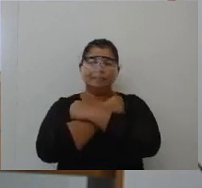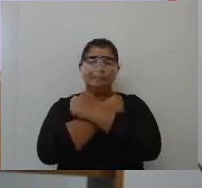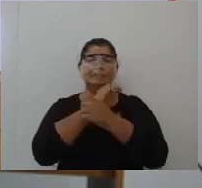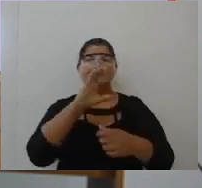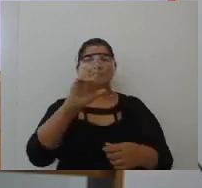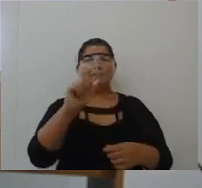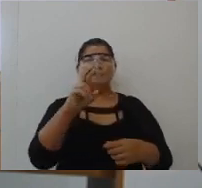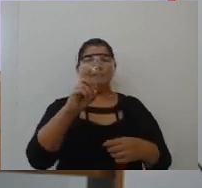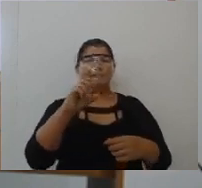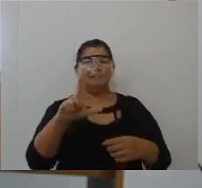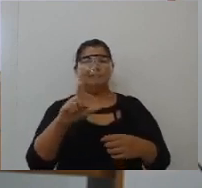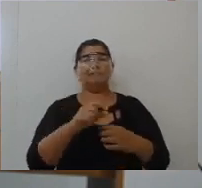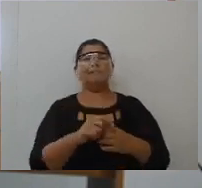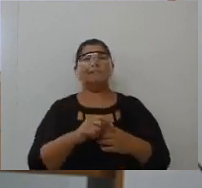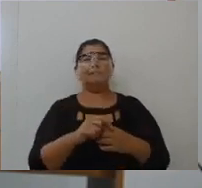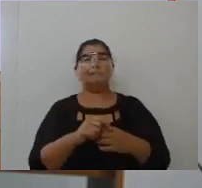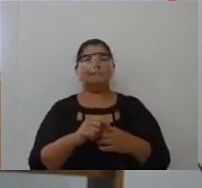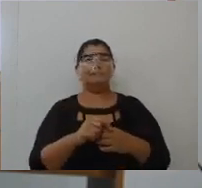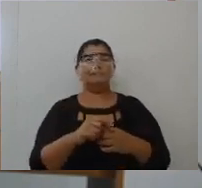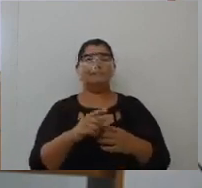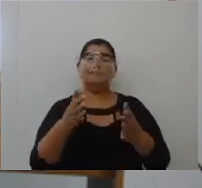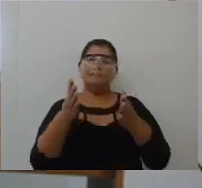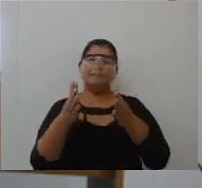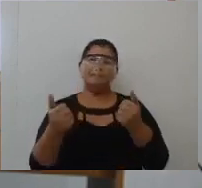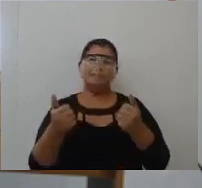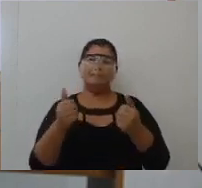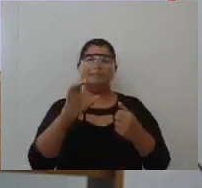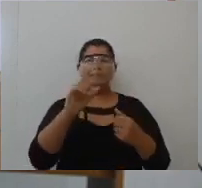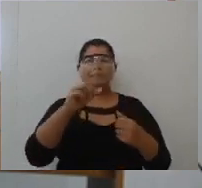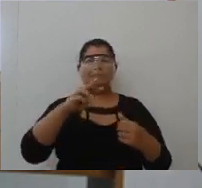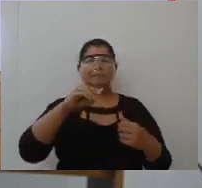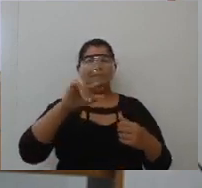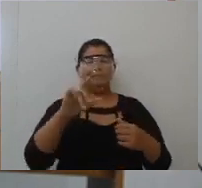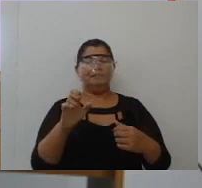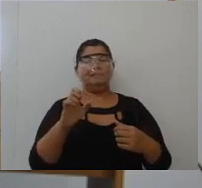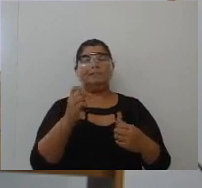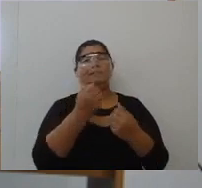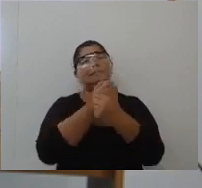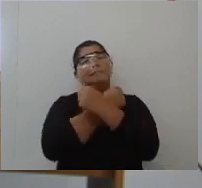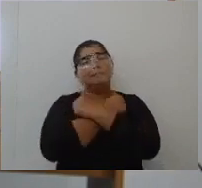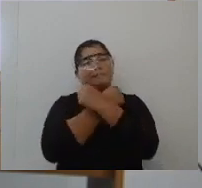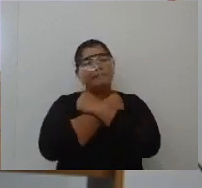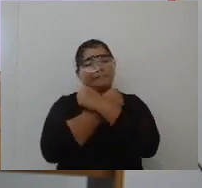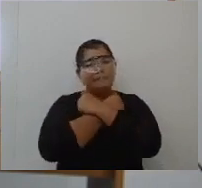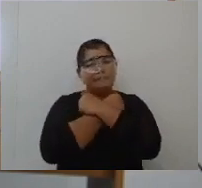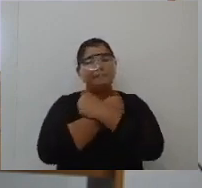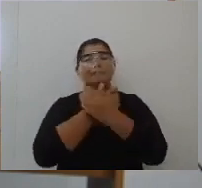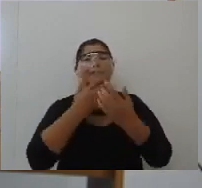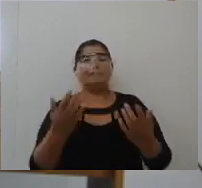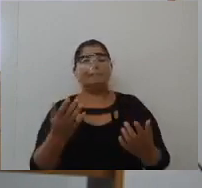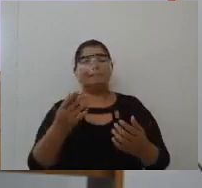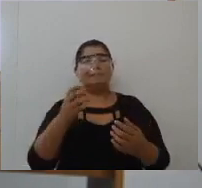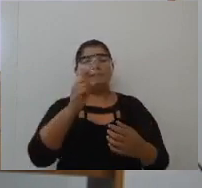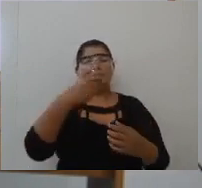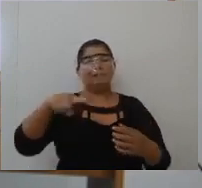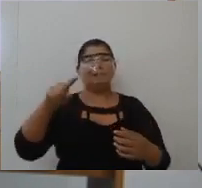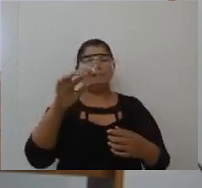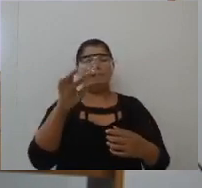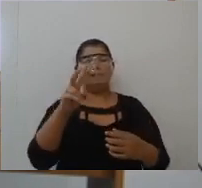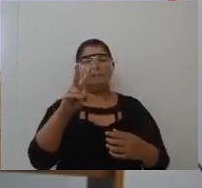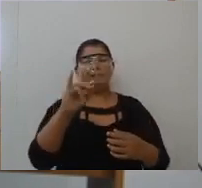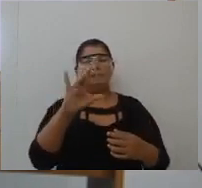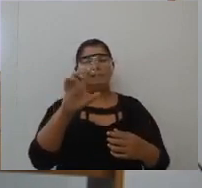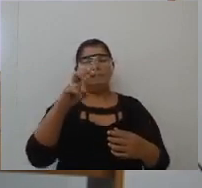Carol. Tem aqui, ó, o povo pedindo. Camille Lins, manda um abraço para Camille Lins, de São Vicente Fé. Um